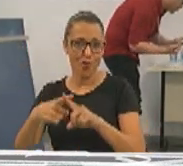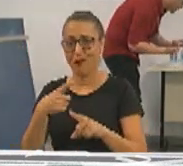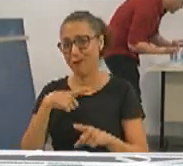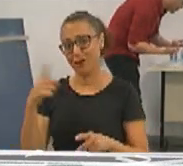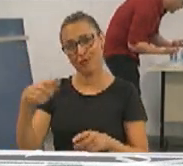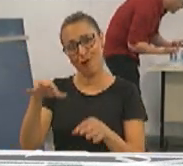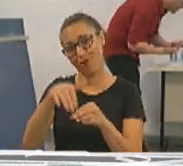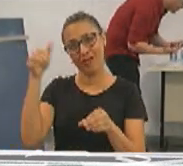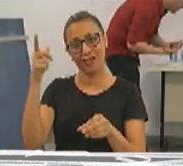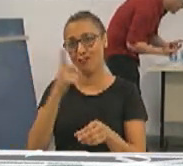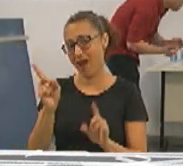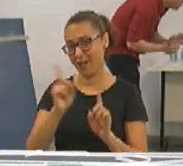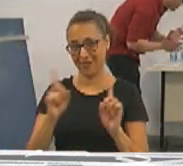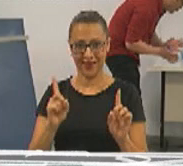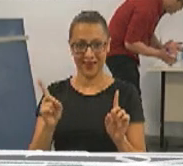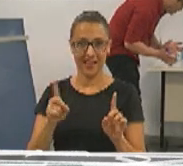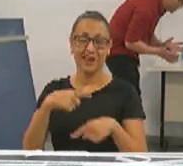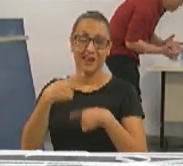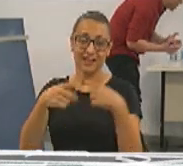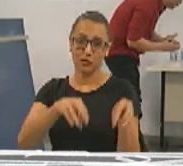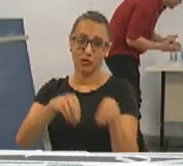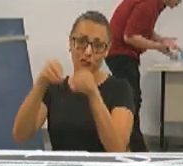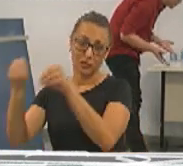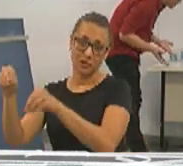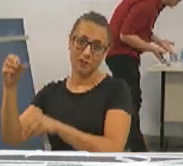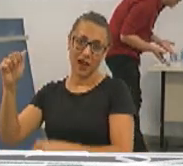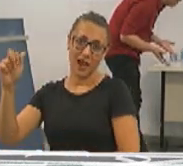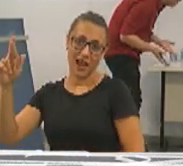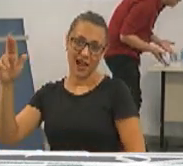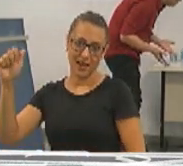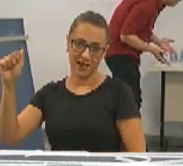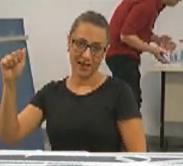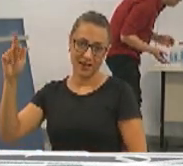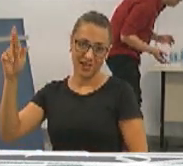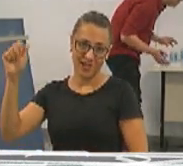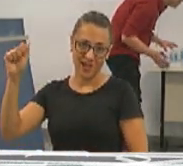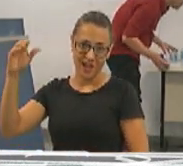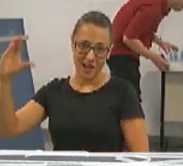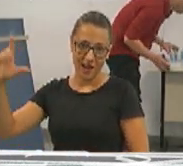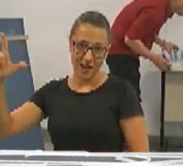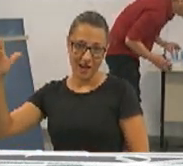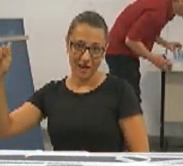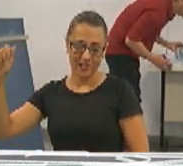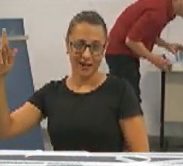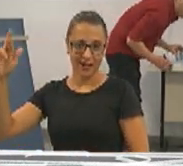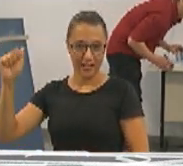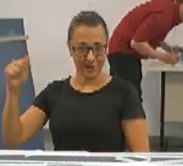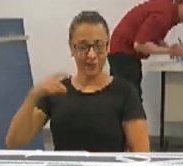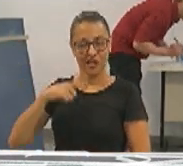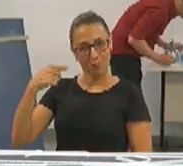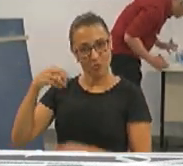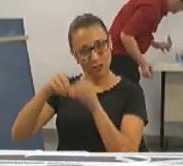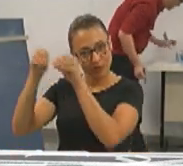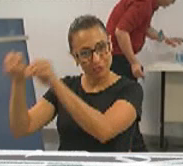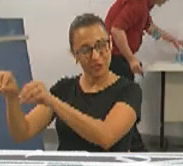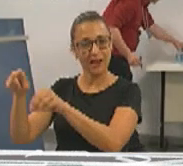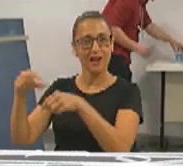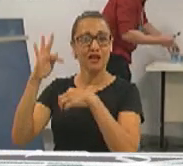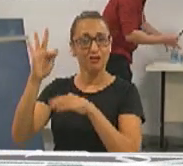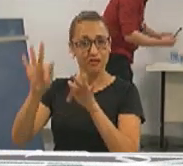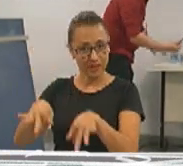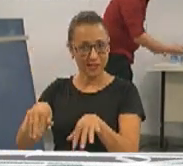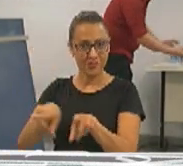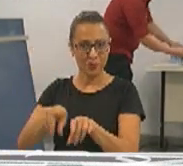Depois disso, mudei para Araraquara. Fui para Araraquara, finalizei meu curso de graduação lá, na Uniara, e fui